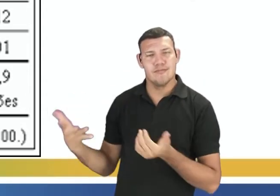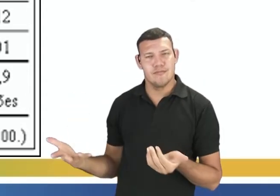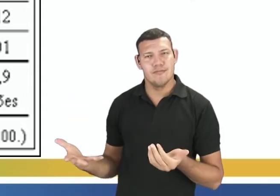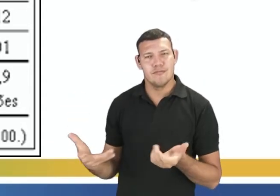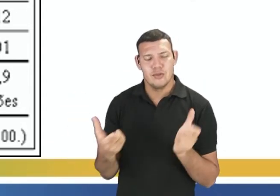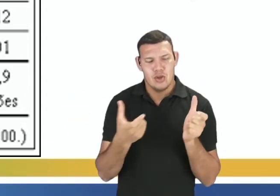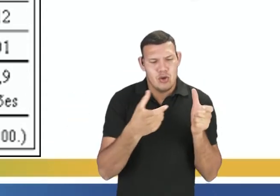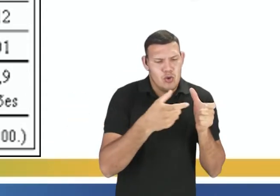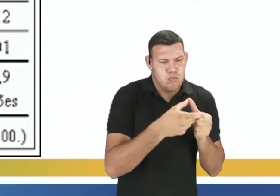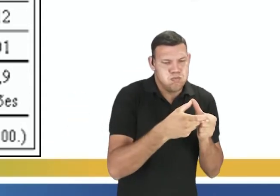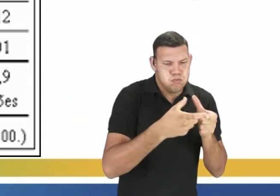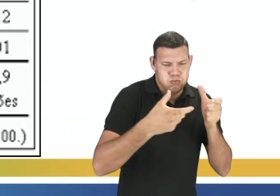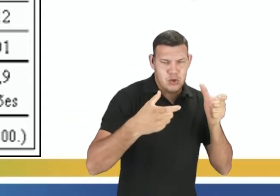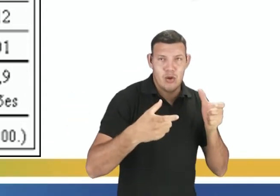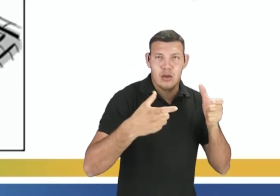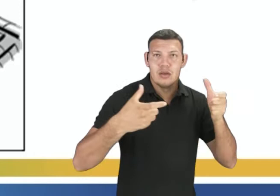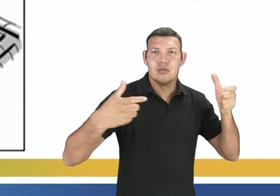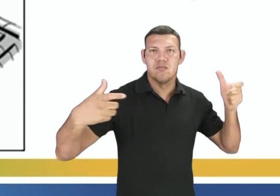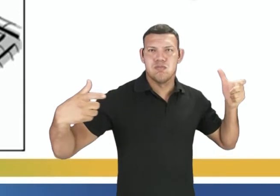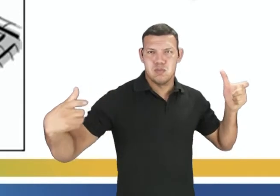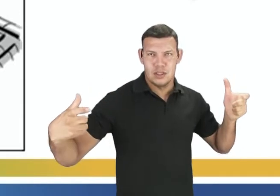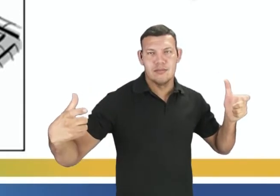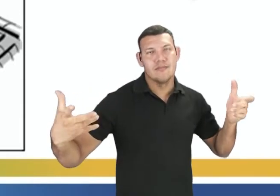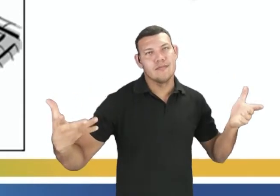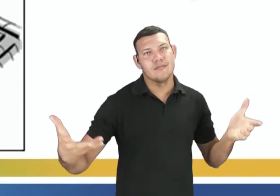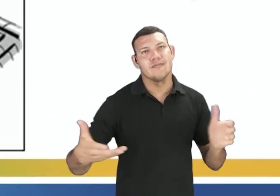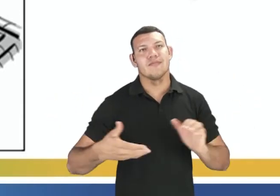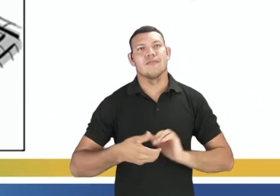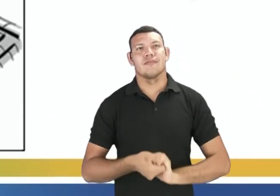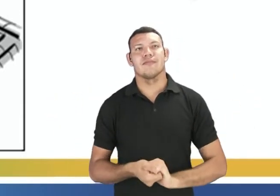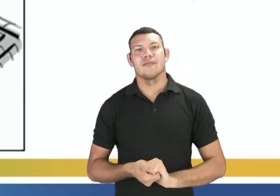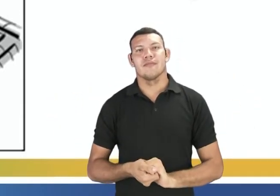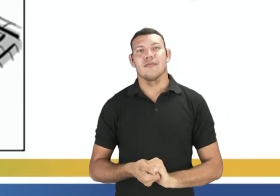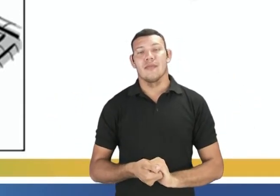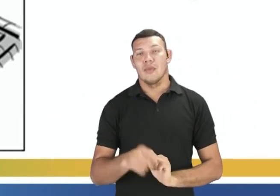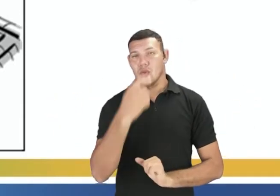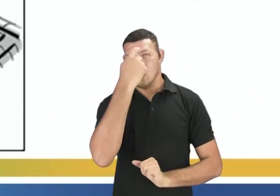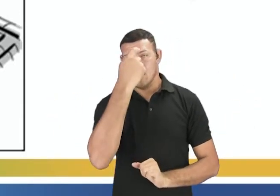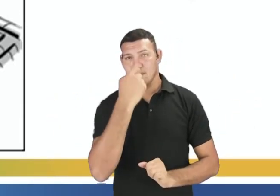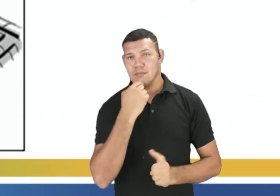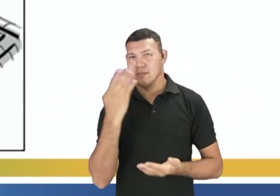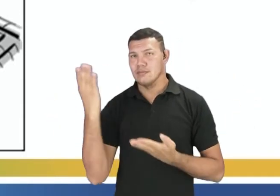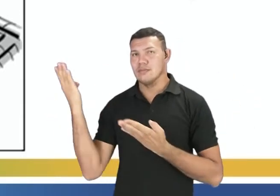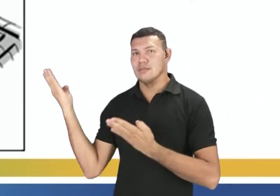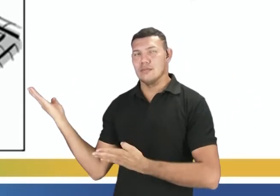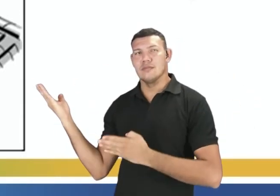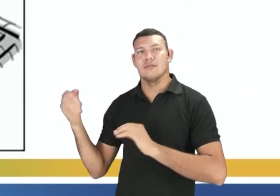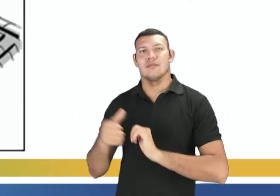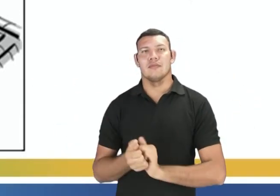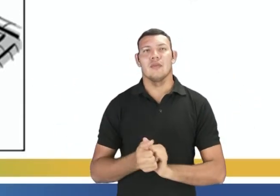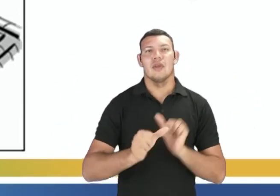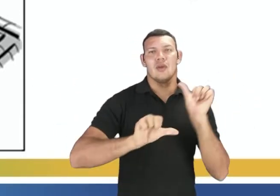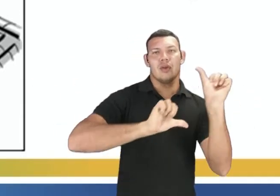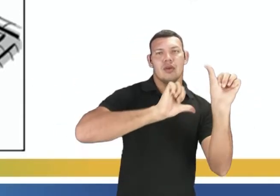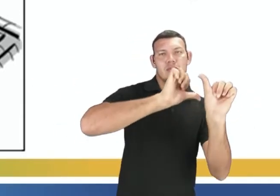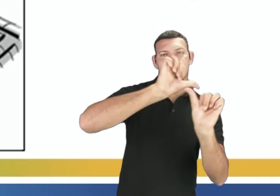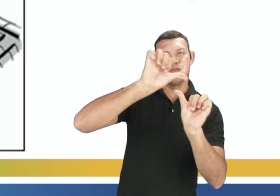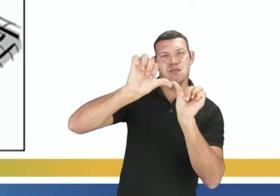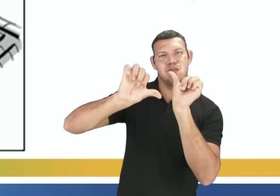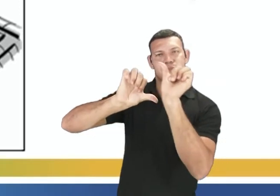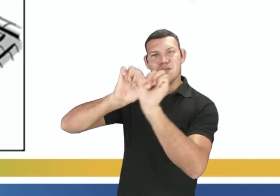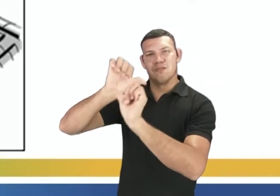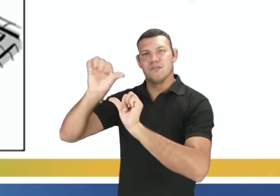de pequenas, médias, até se tornar uma cidade grande. Aqui nós temos uma imagem, né, a transformação das sociedades urbanas